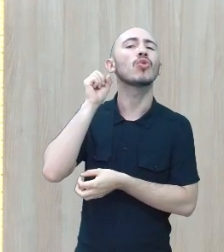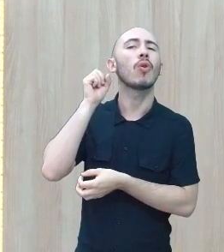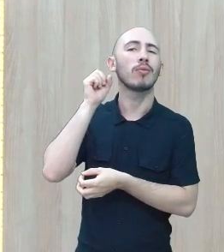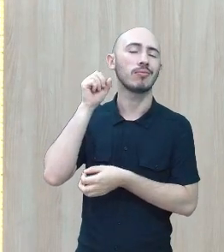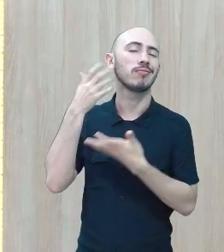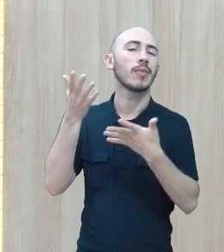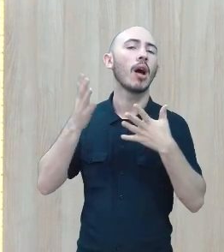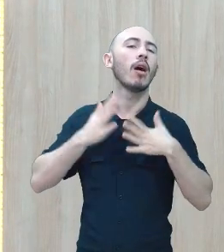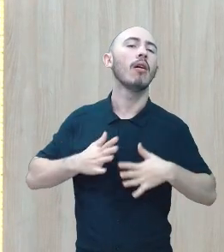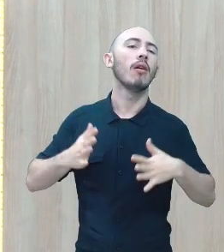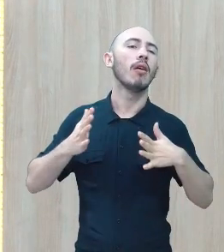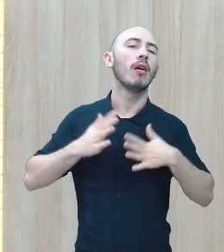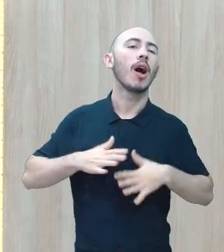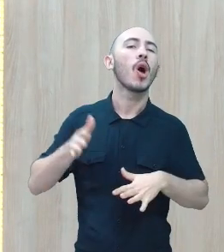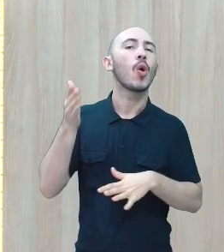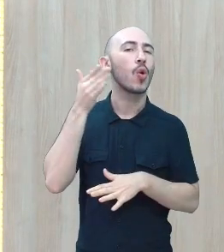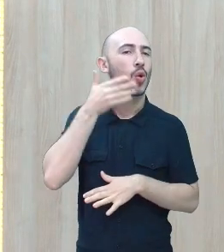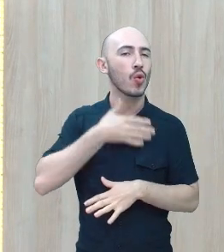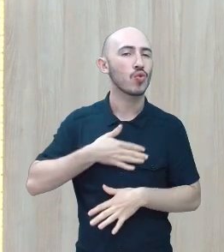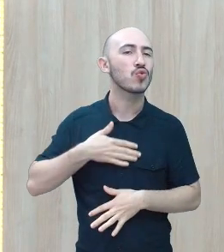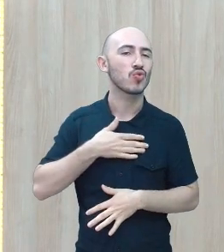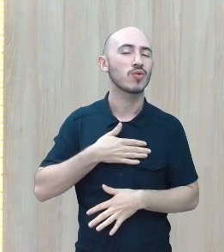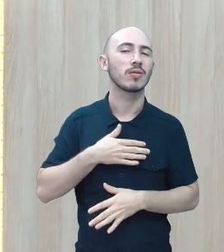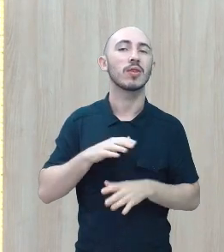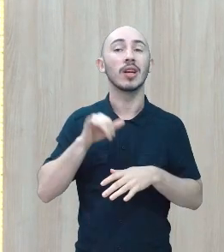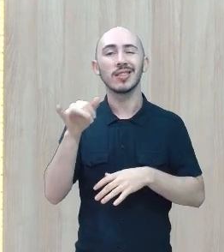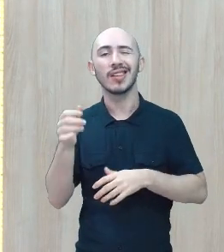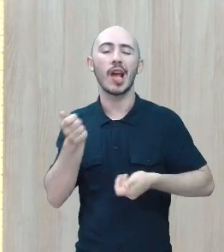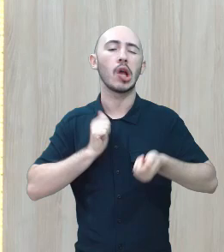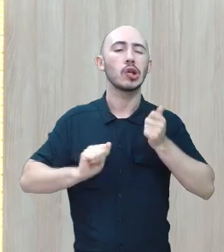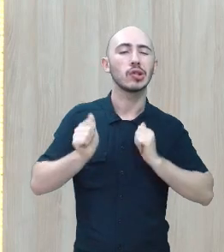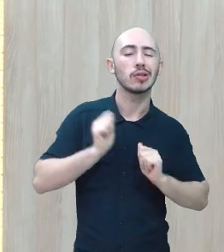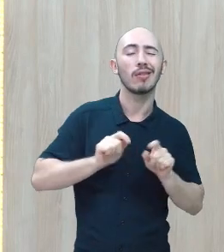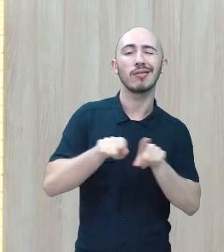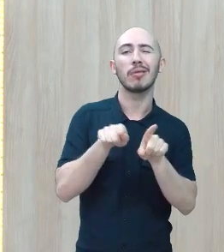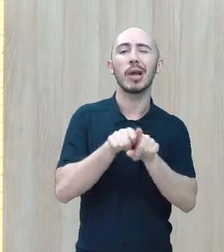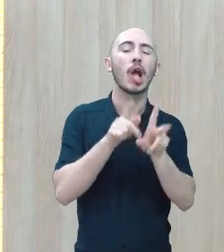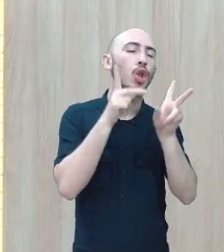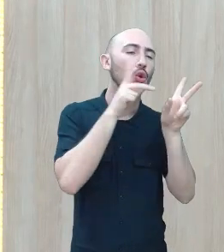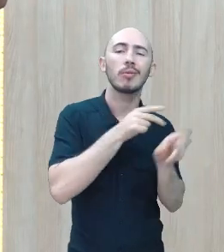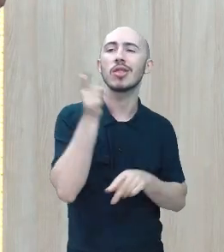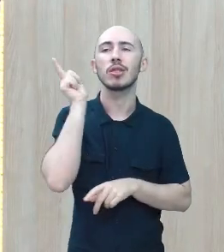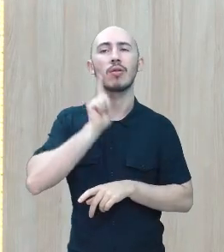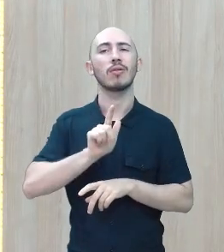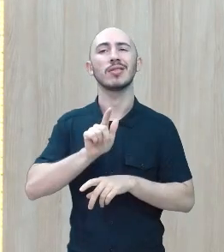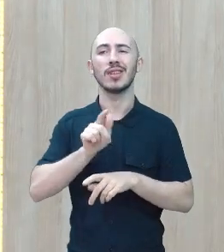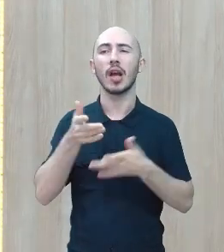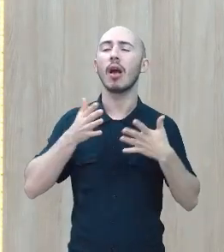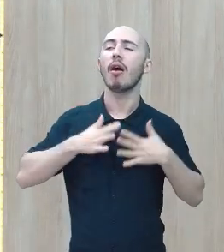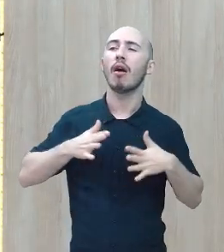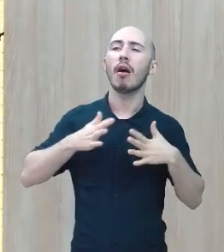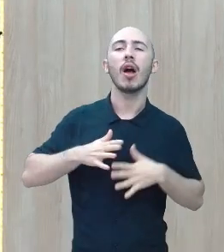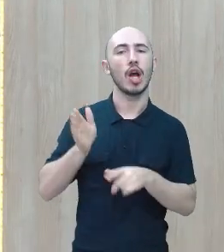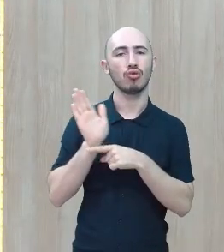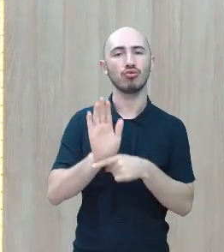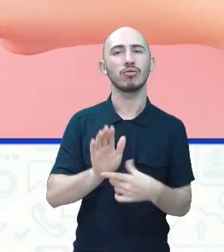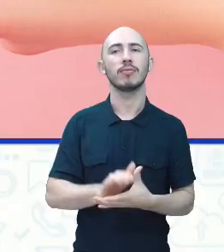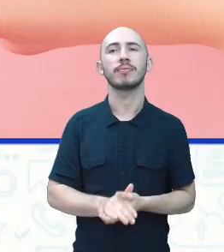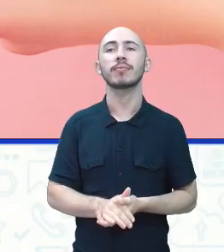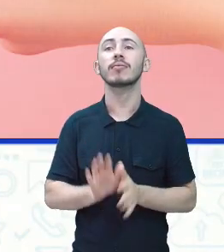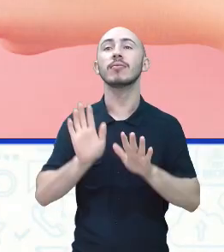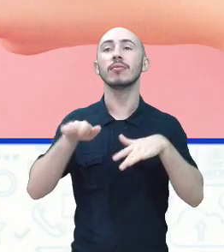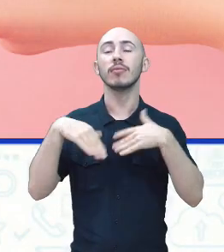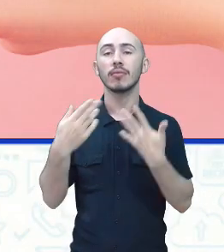pode ajudar algumas pessoas que têm insônia, têm problemas para dormir, têm problemas para descansar, tá certo? E eles são